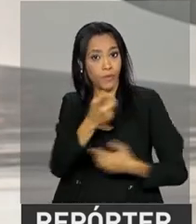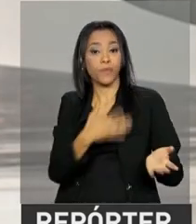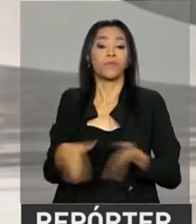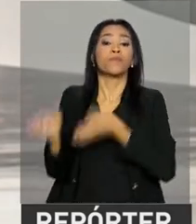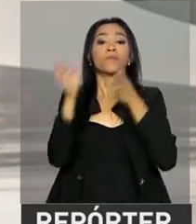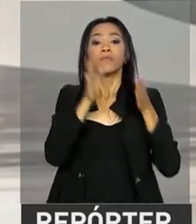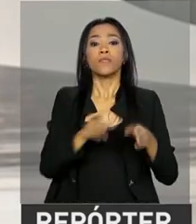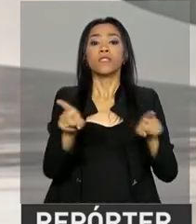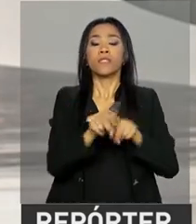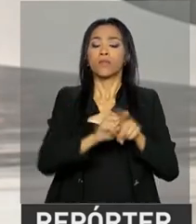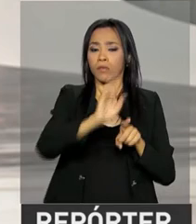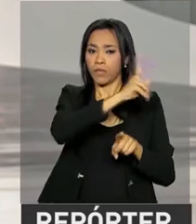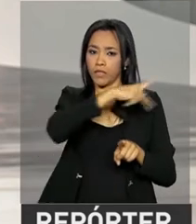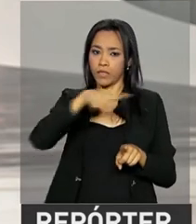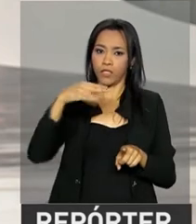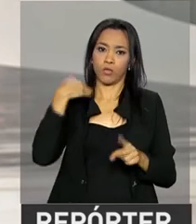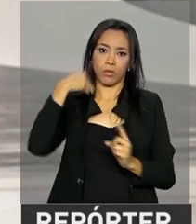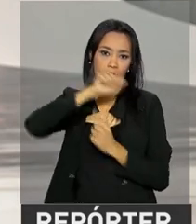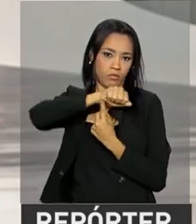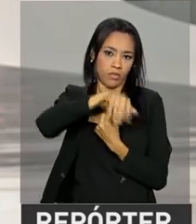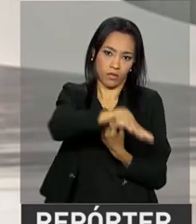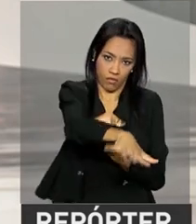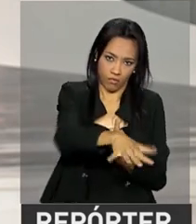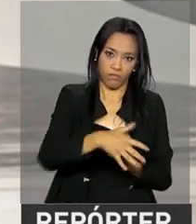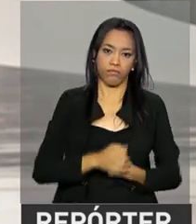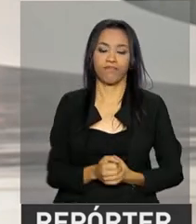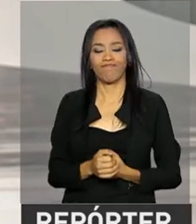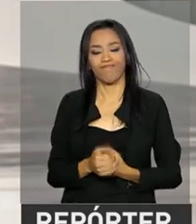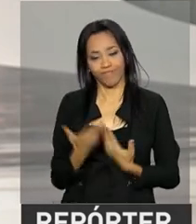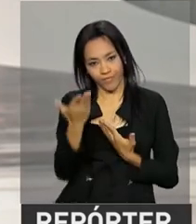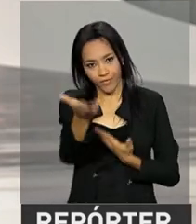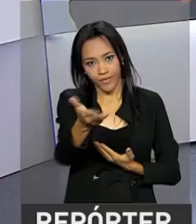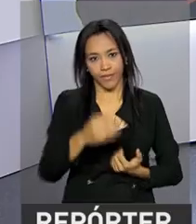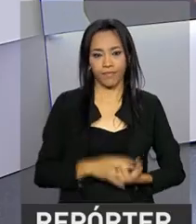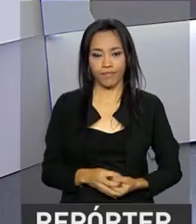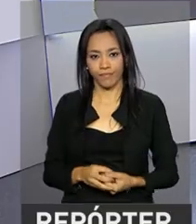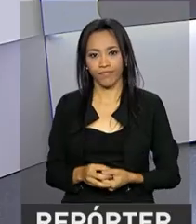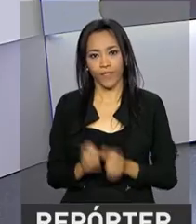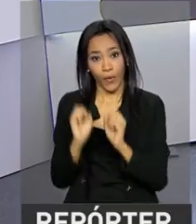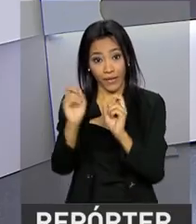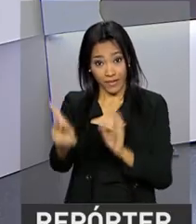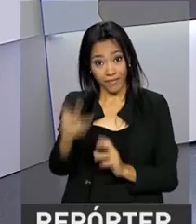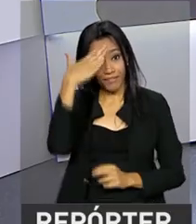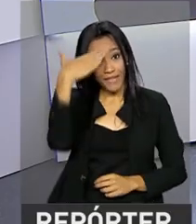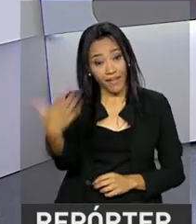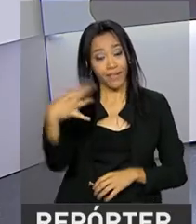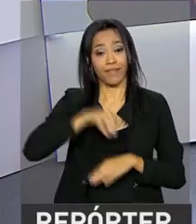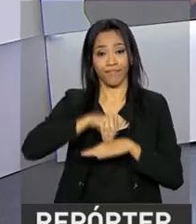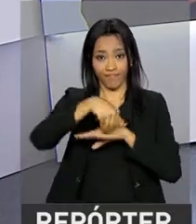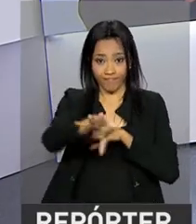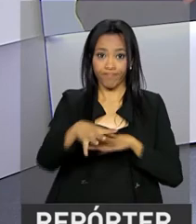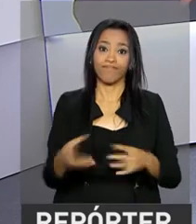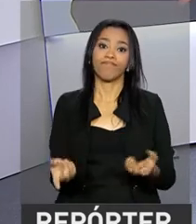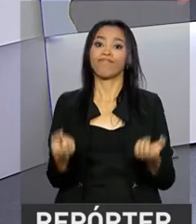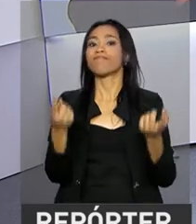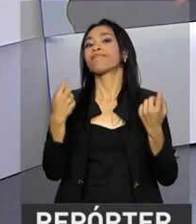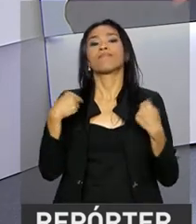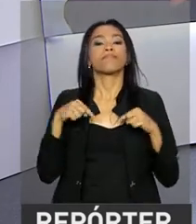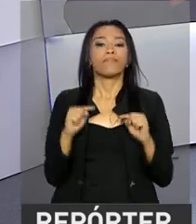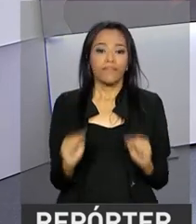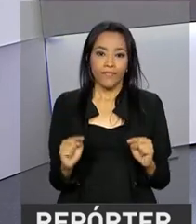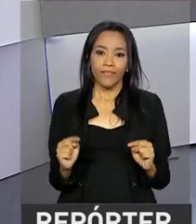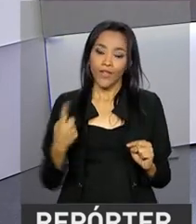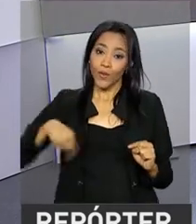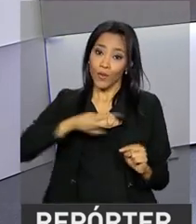do banco central e lang fácil é com você leandro só queimada obrigado pelas suas informações do palácio planalto